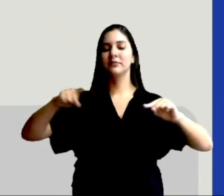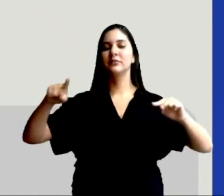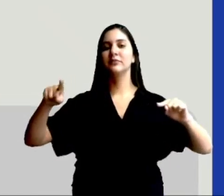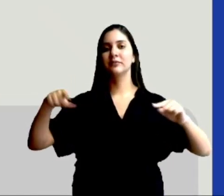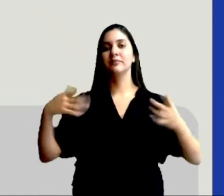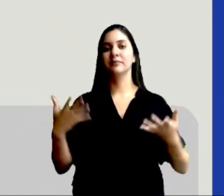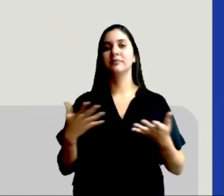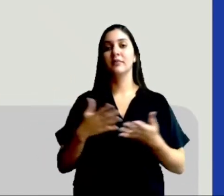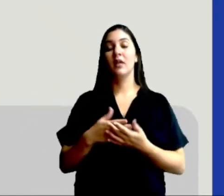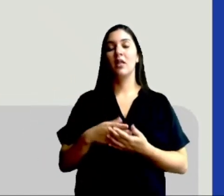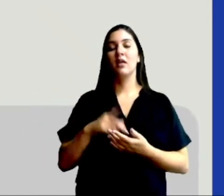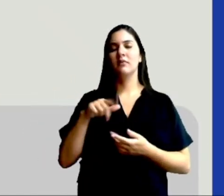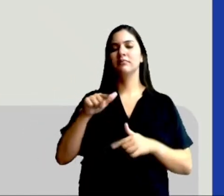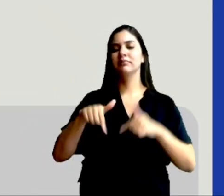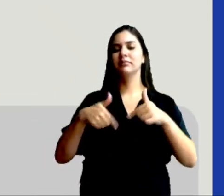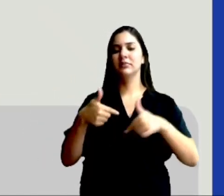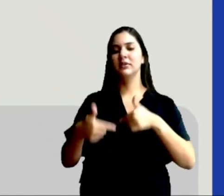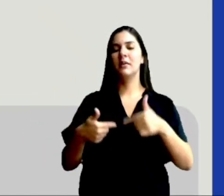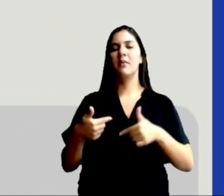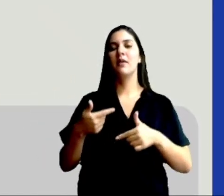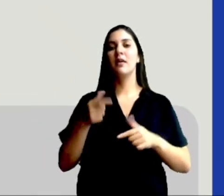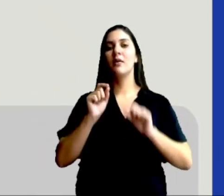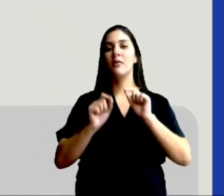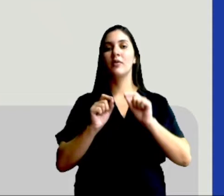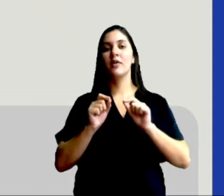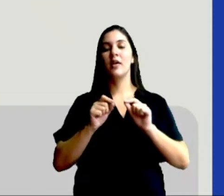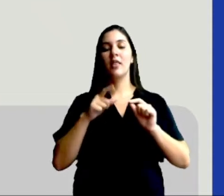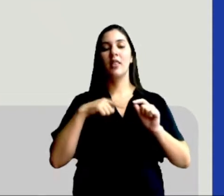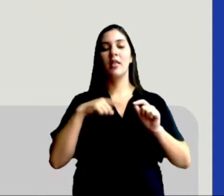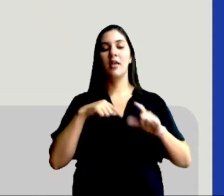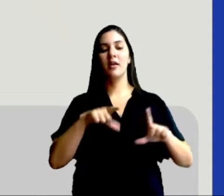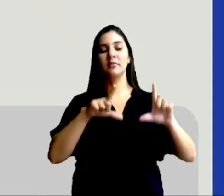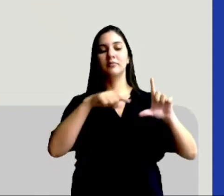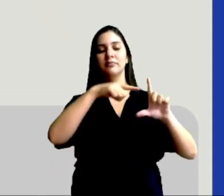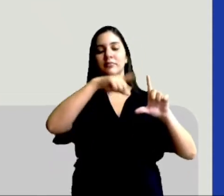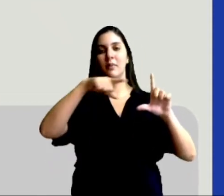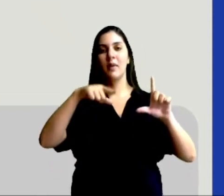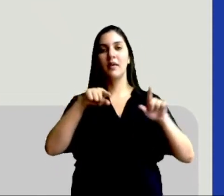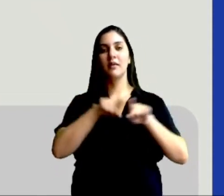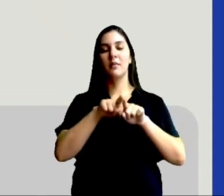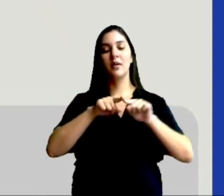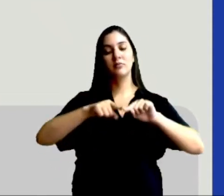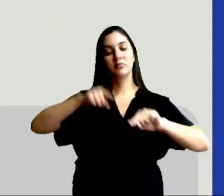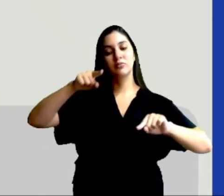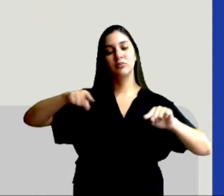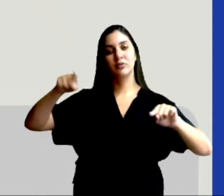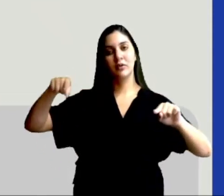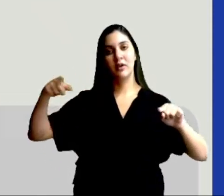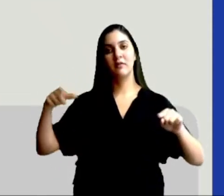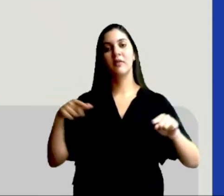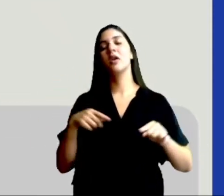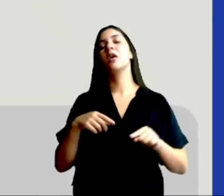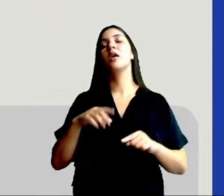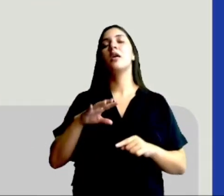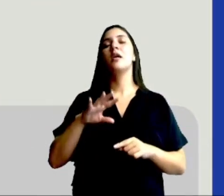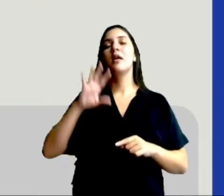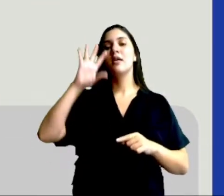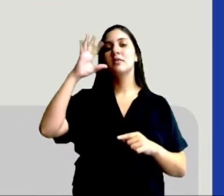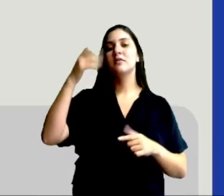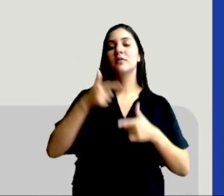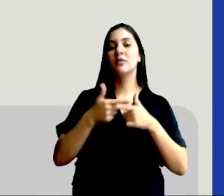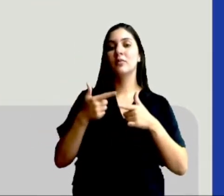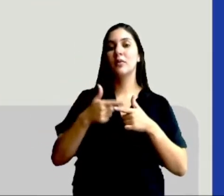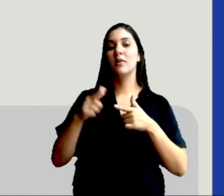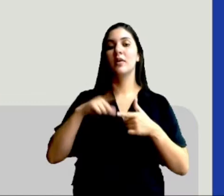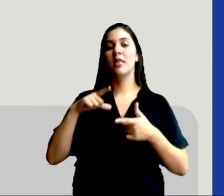estatística, tá? A gente vai trabalhar de novo aí as tabelas e os gráficos. Conteúdo de hoje, resolução de problemas que